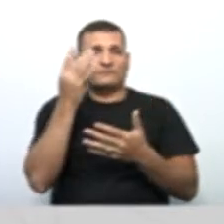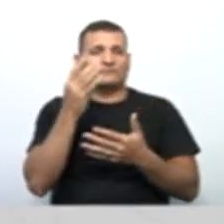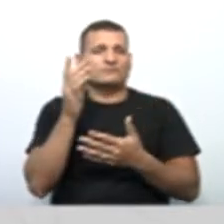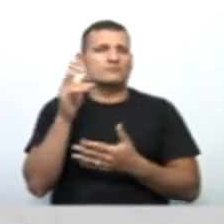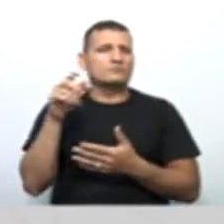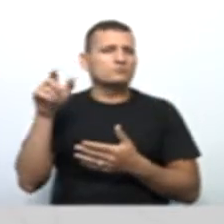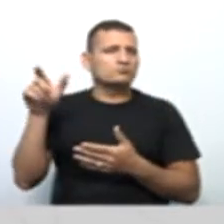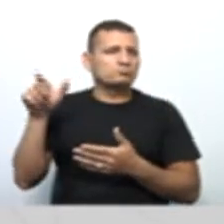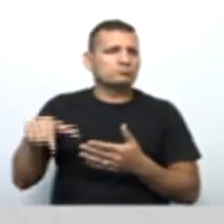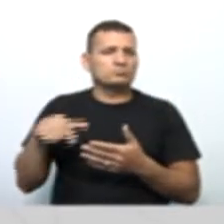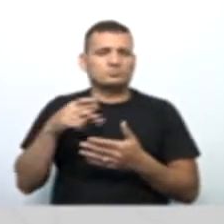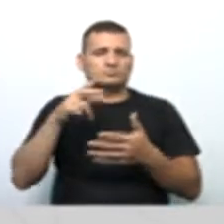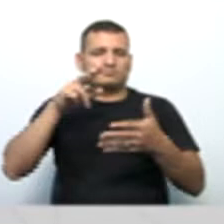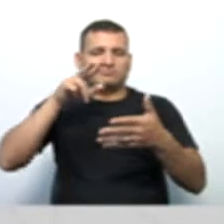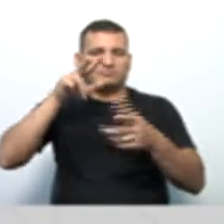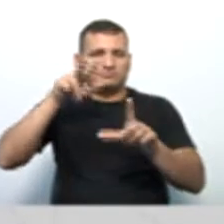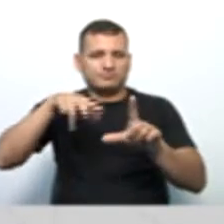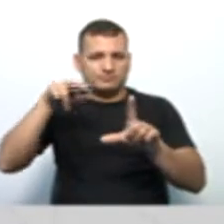leitor